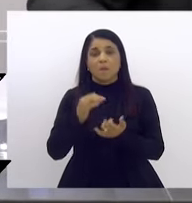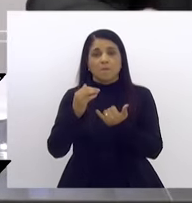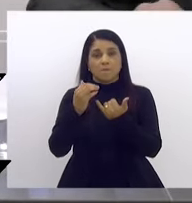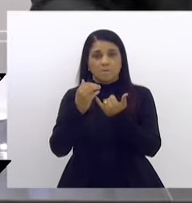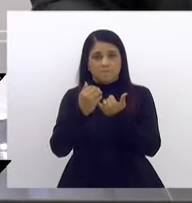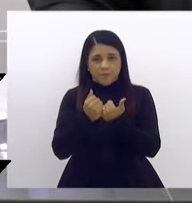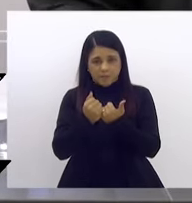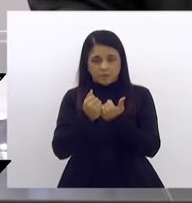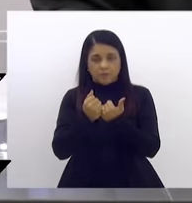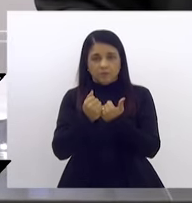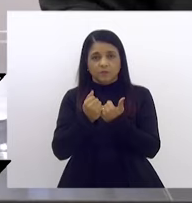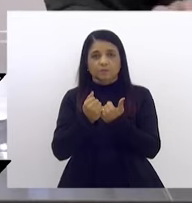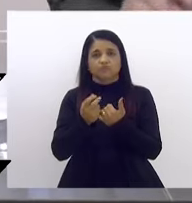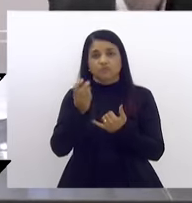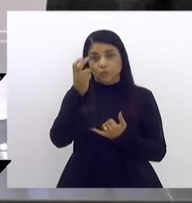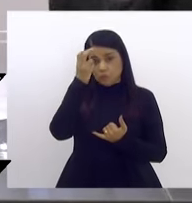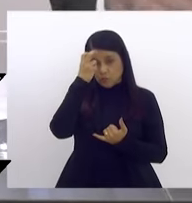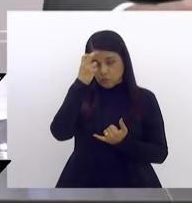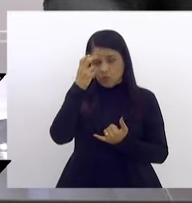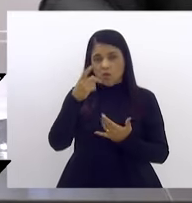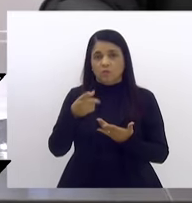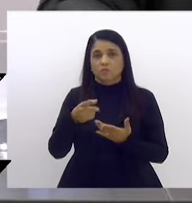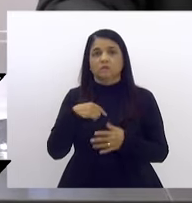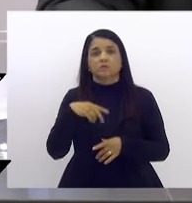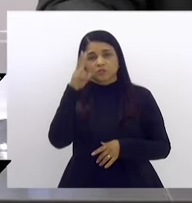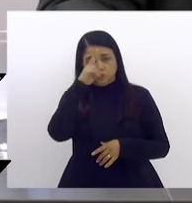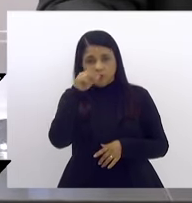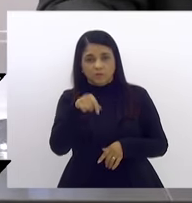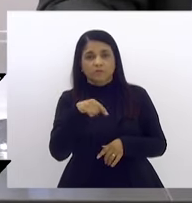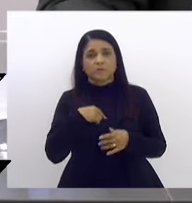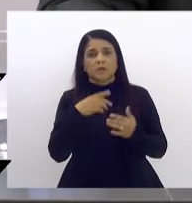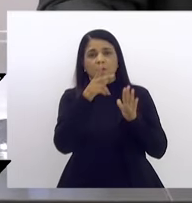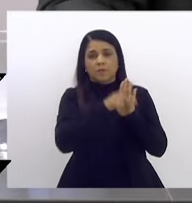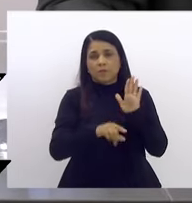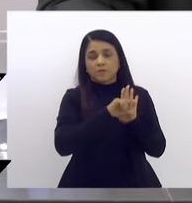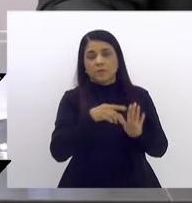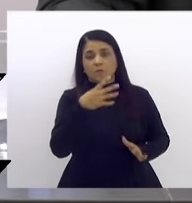material 19 da pauta o projeto de lei 1343/2021